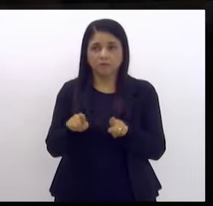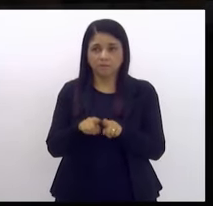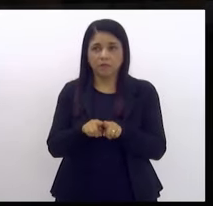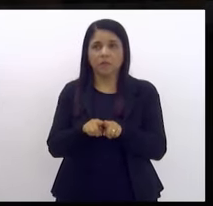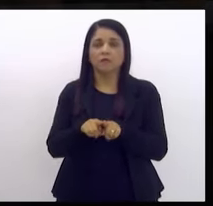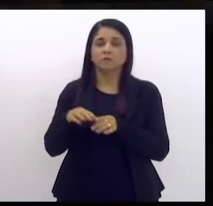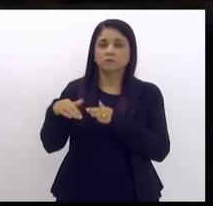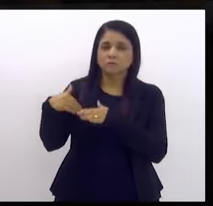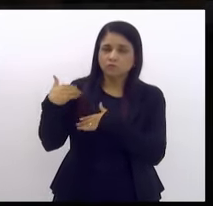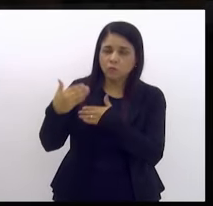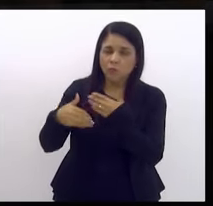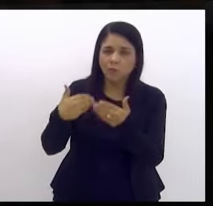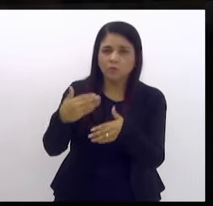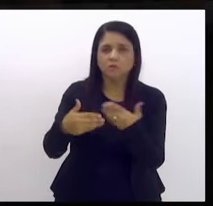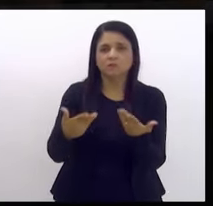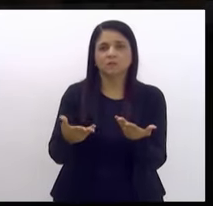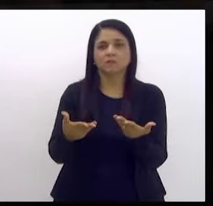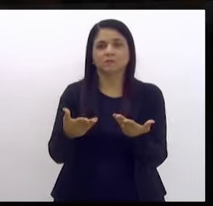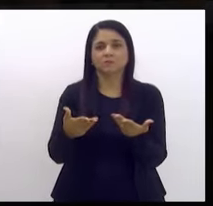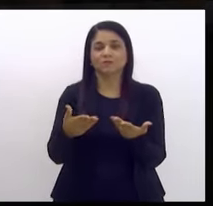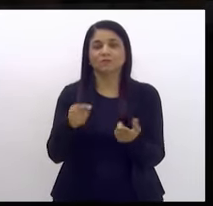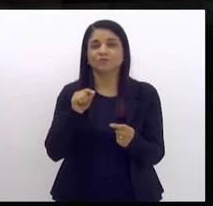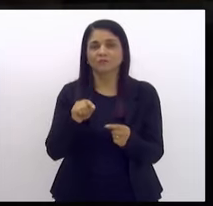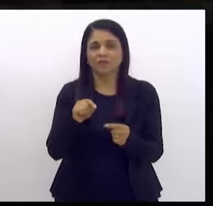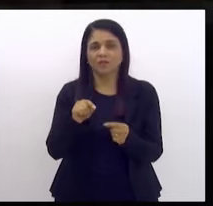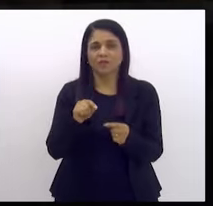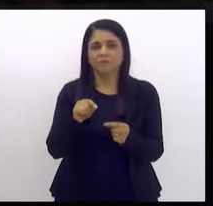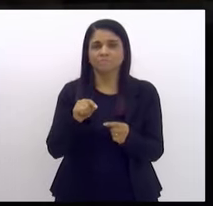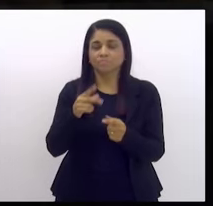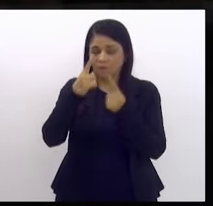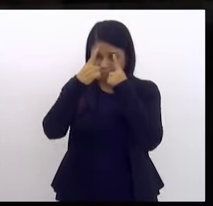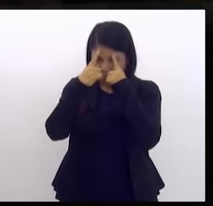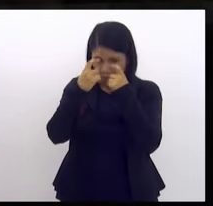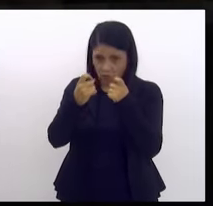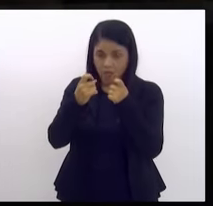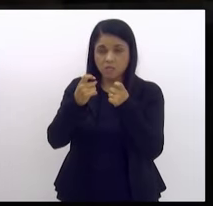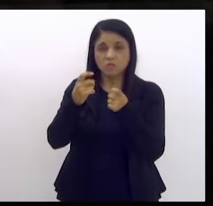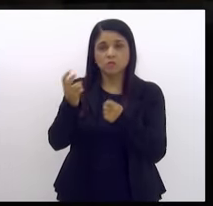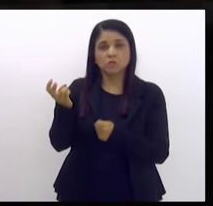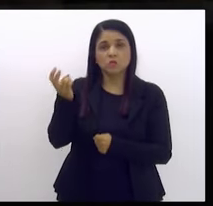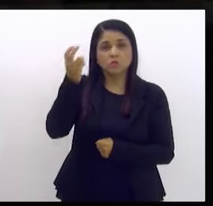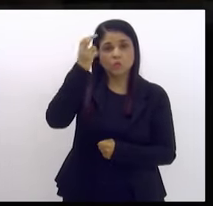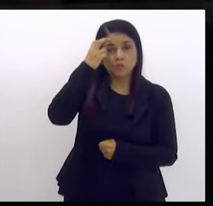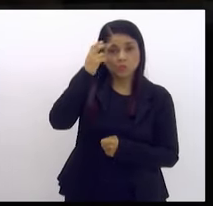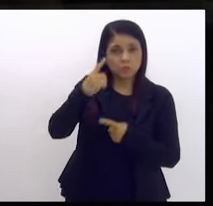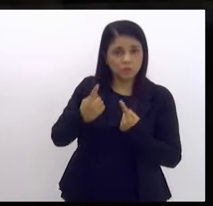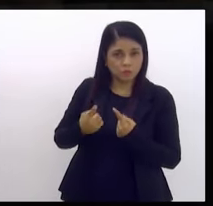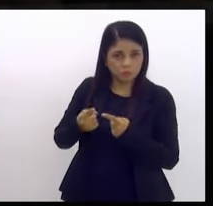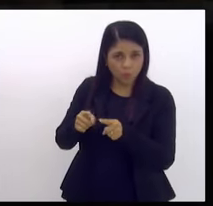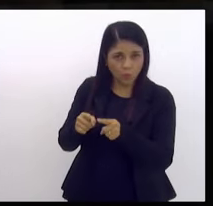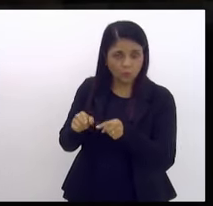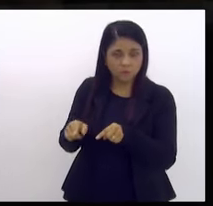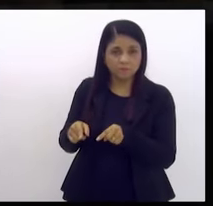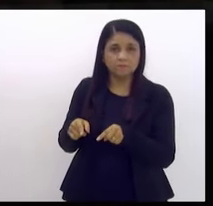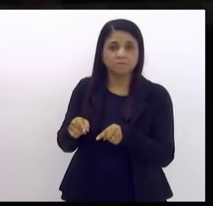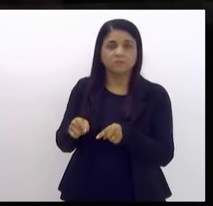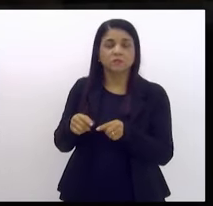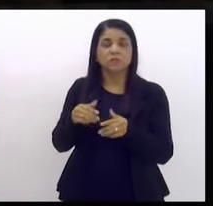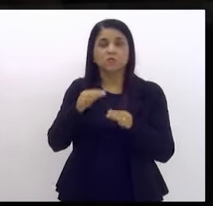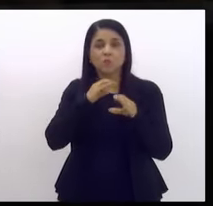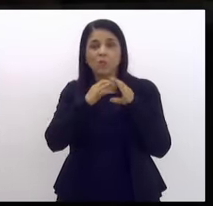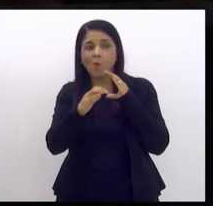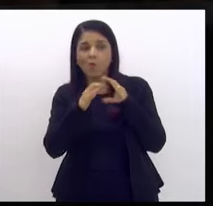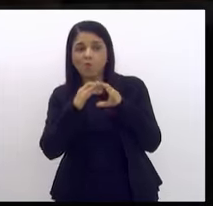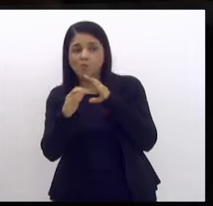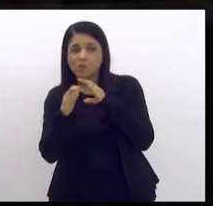num processo de massacre violento das culturas que falavam, que se comunicavam,